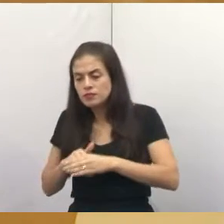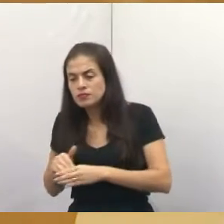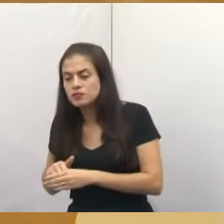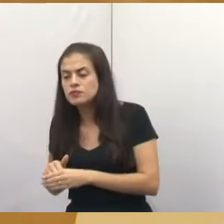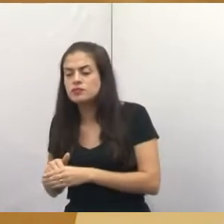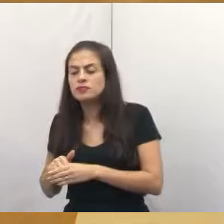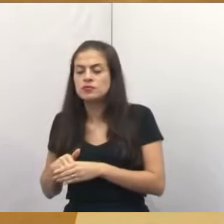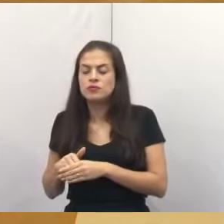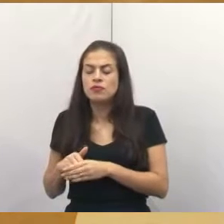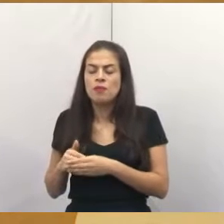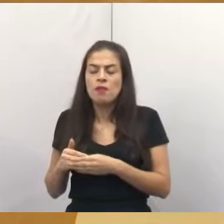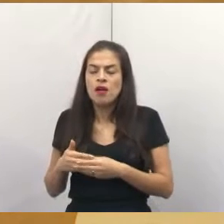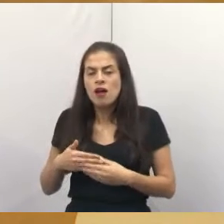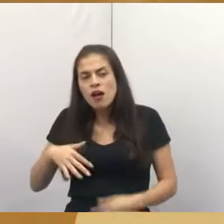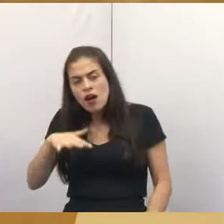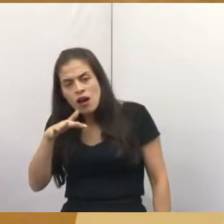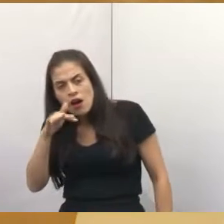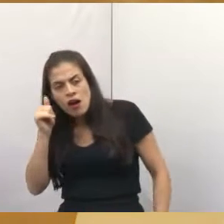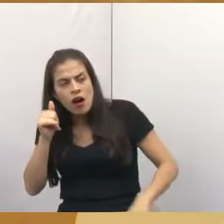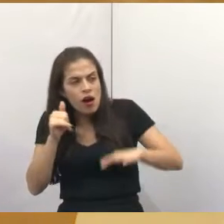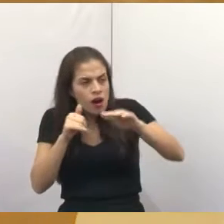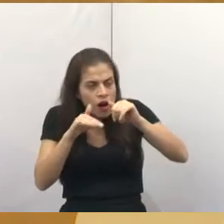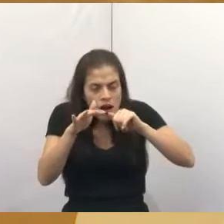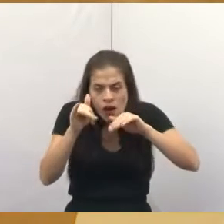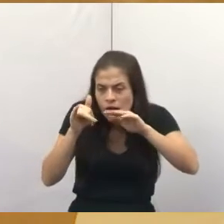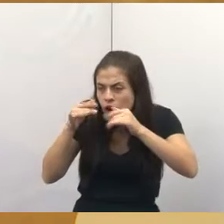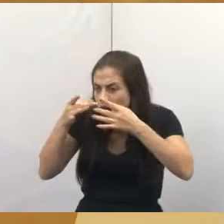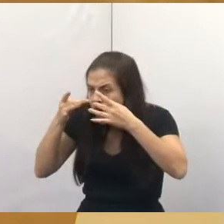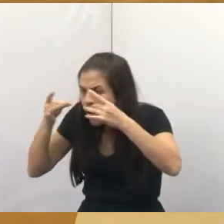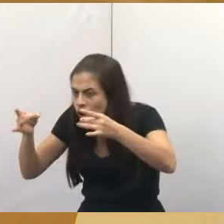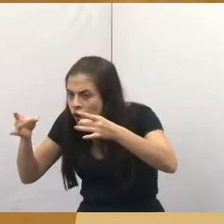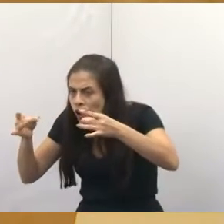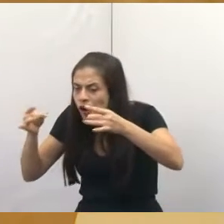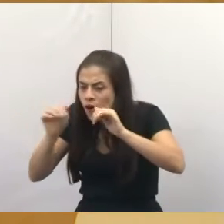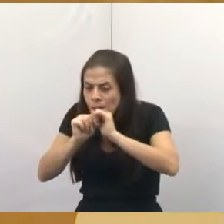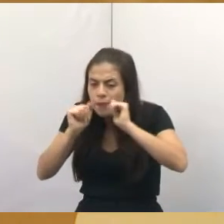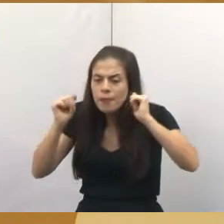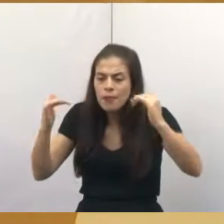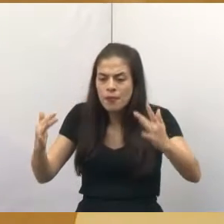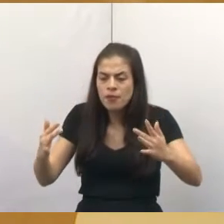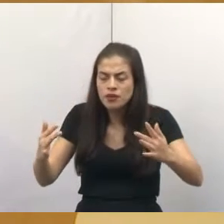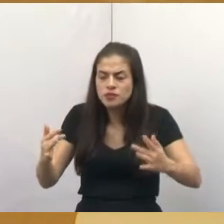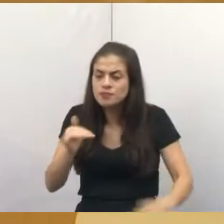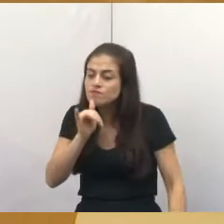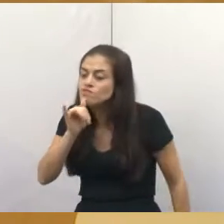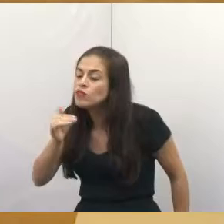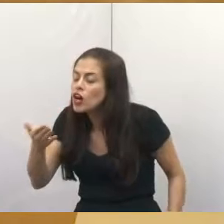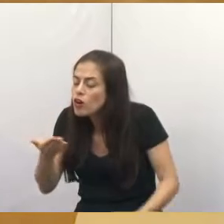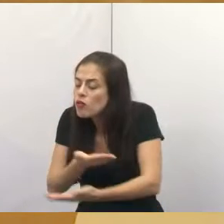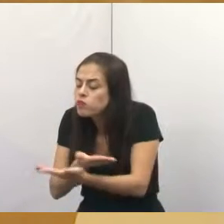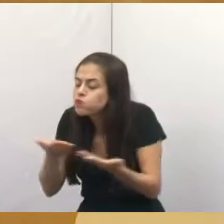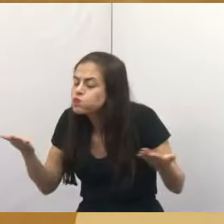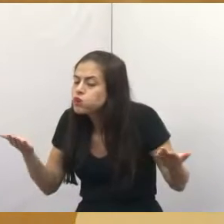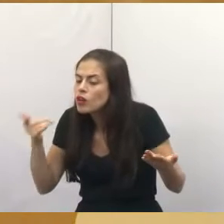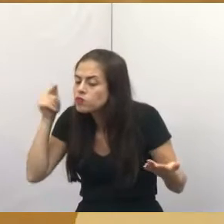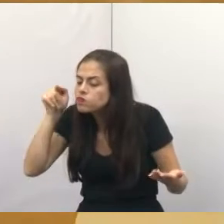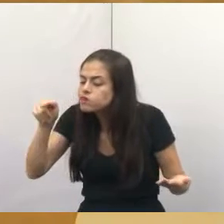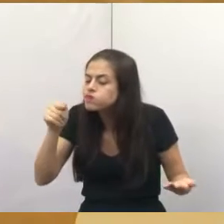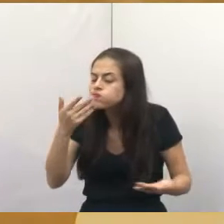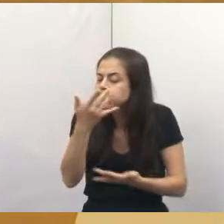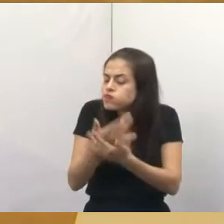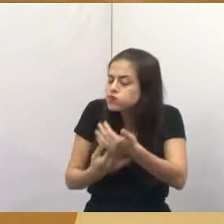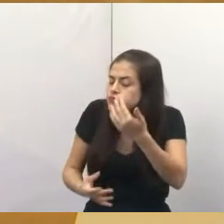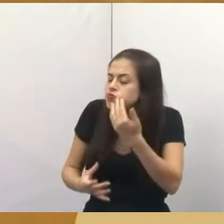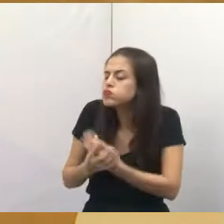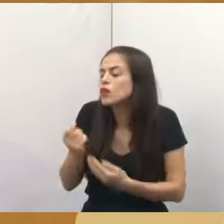chega lá, chama a atenção dos seus assessores e fala, a partir de hoje, está na sua mão aí, assessor, olha o que